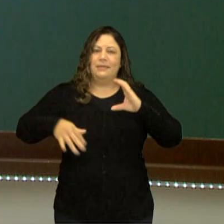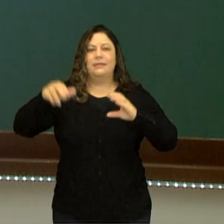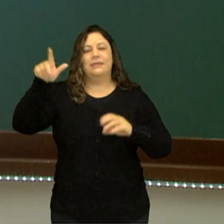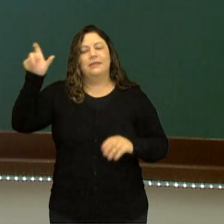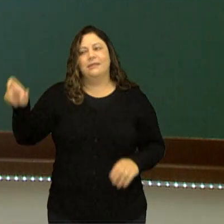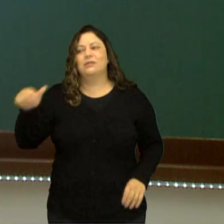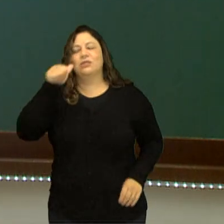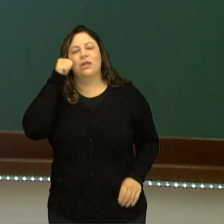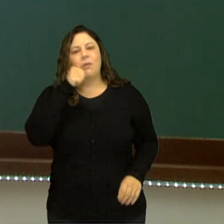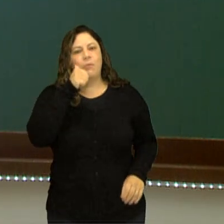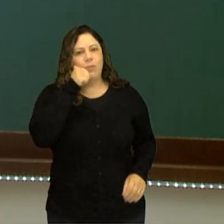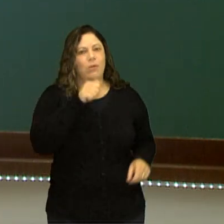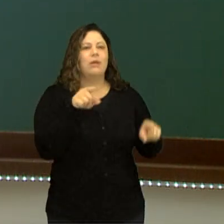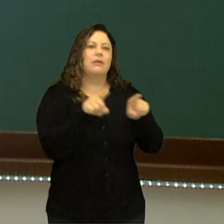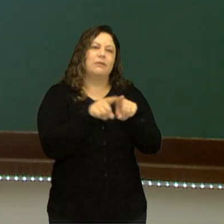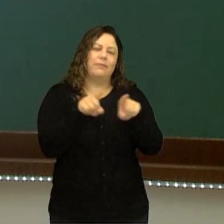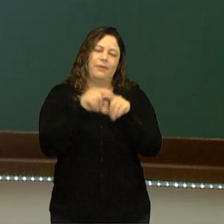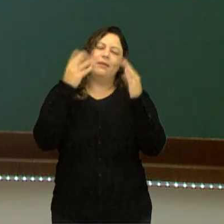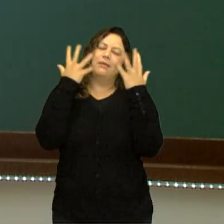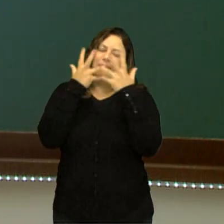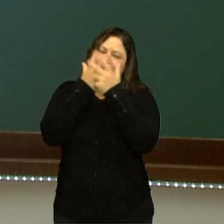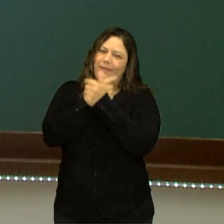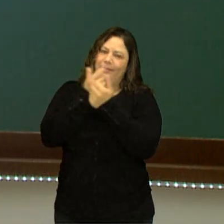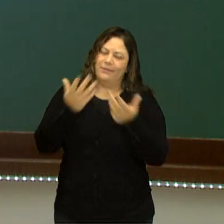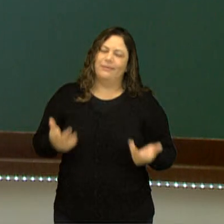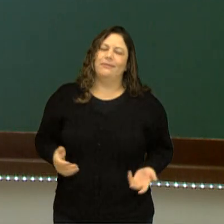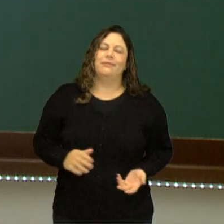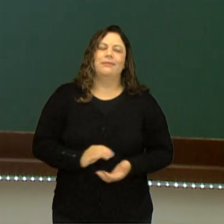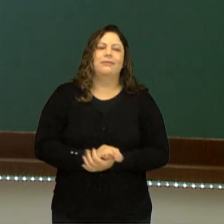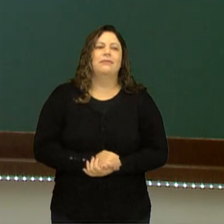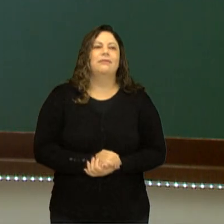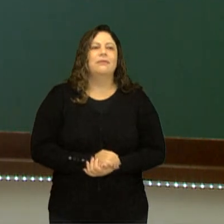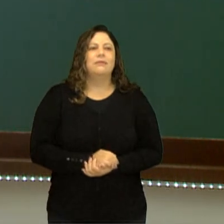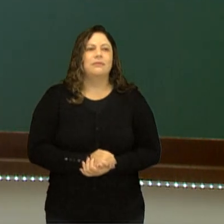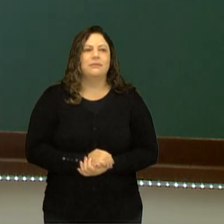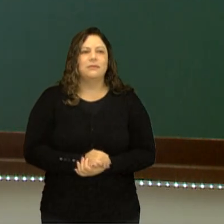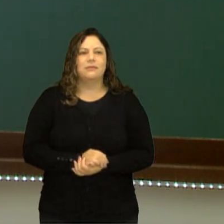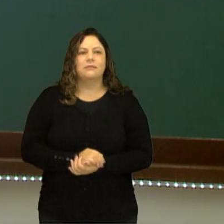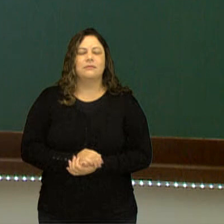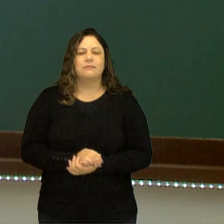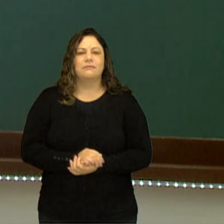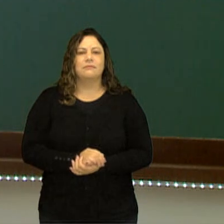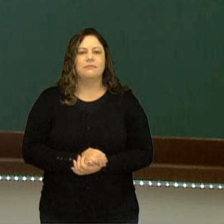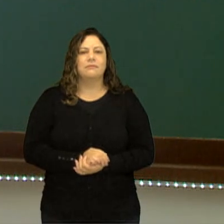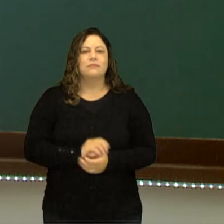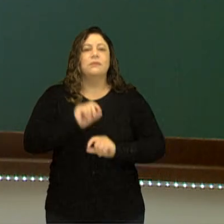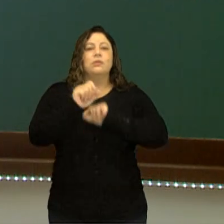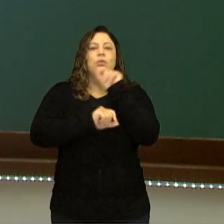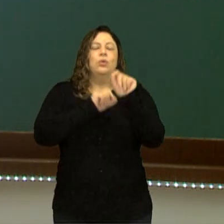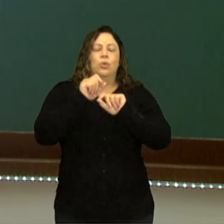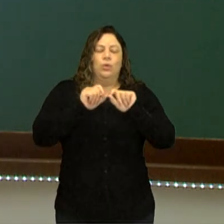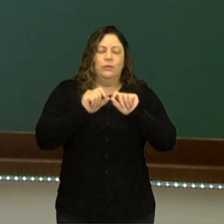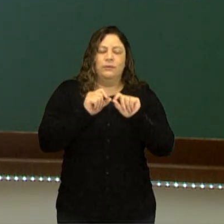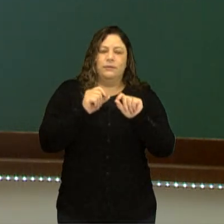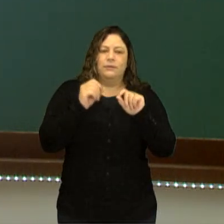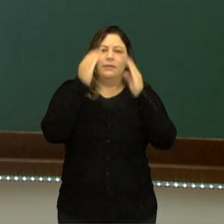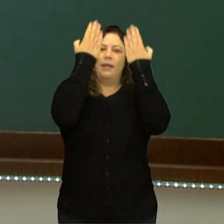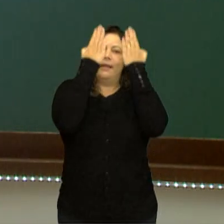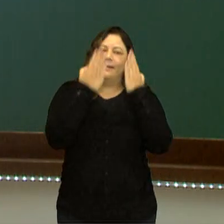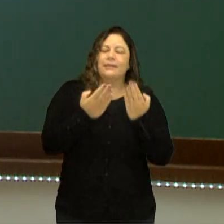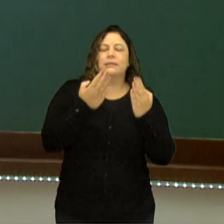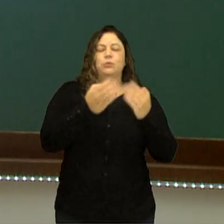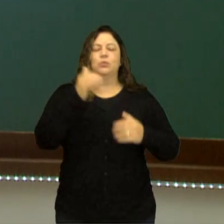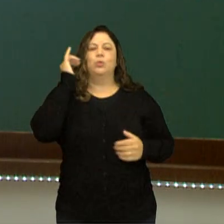também, além de bela e fascinante. Falando um pouco sobre os elementos aí, a estrutura de um